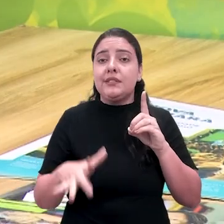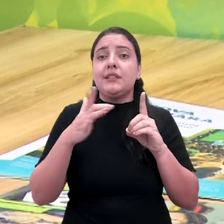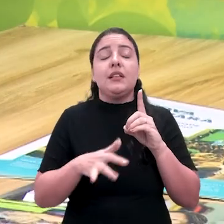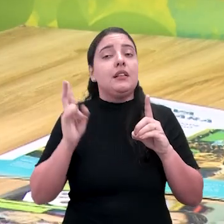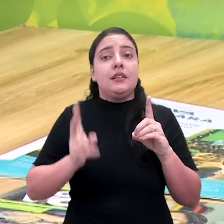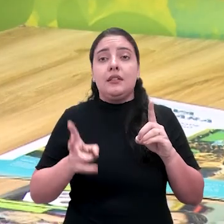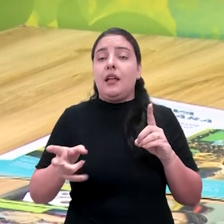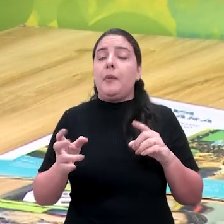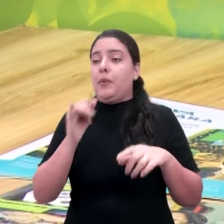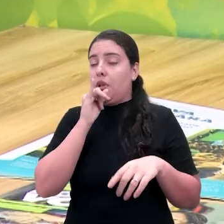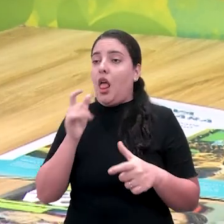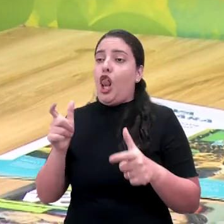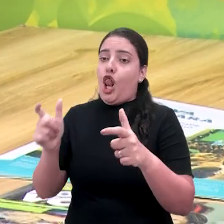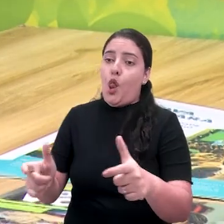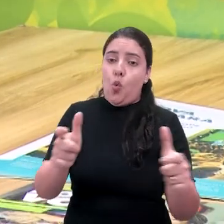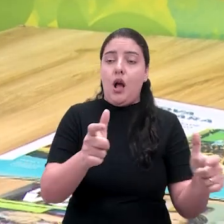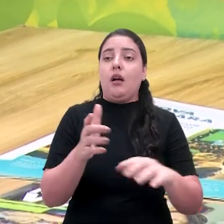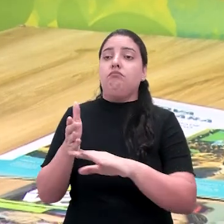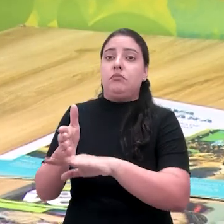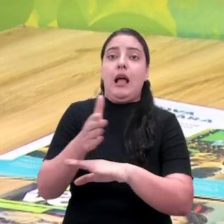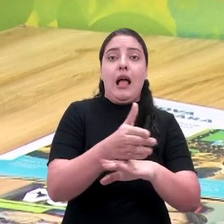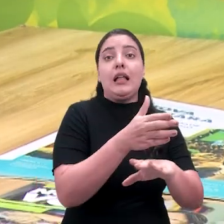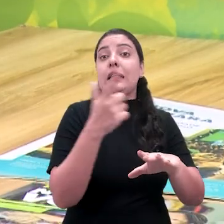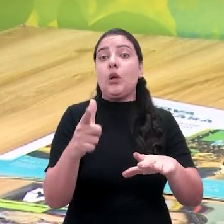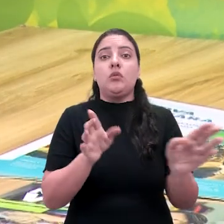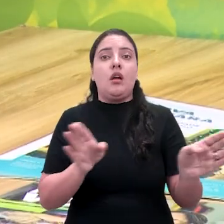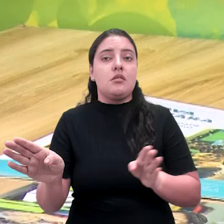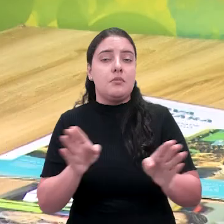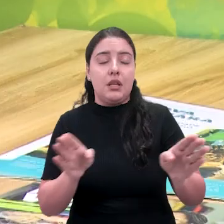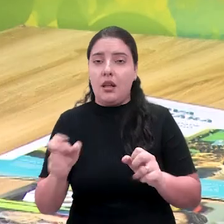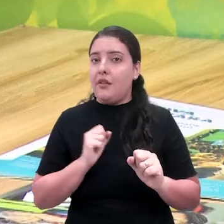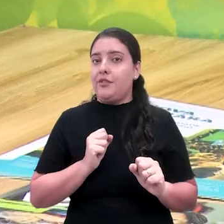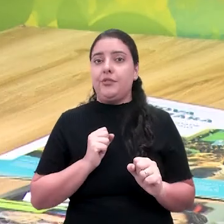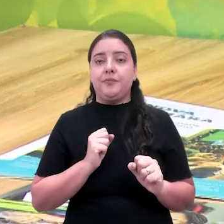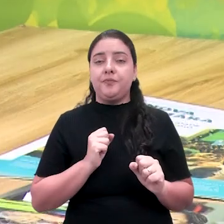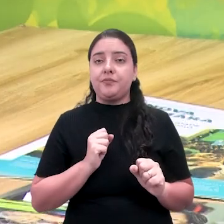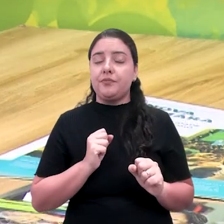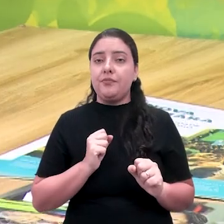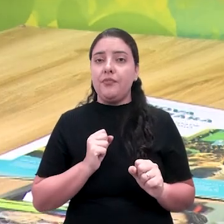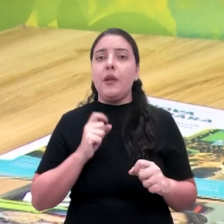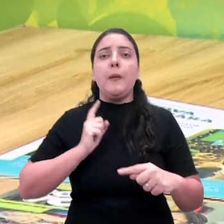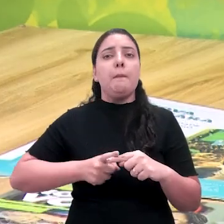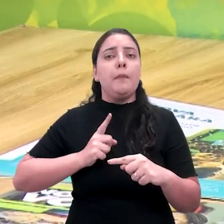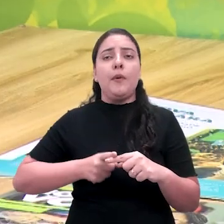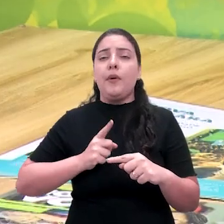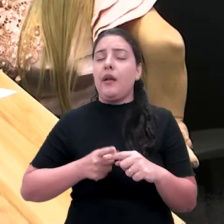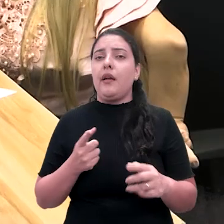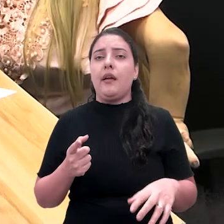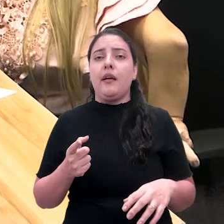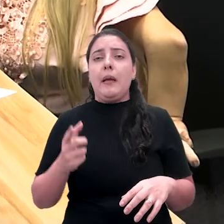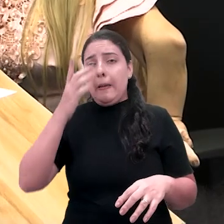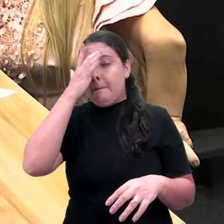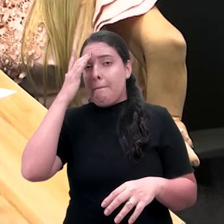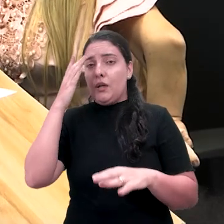não frequenta os locais porque eles não têm acessibilidade. Os locais não têm acessibilidade porque não vem muitas pessoas